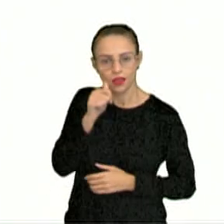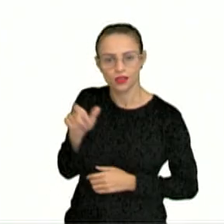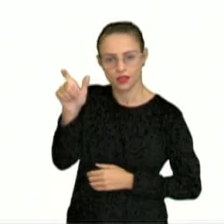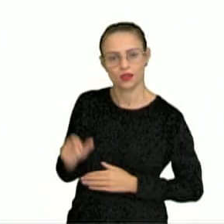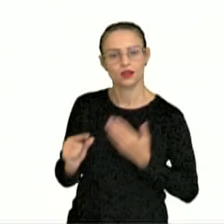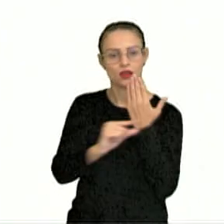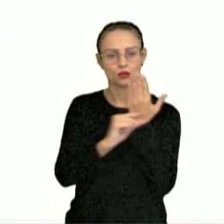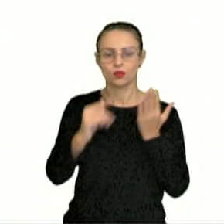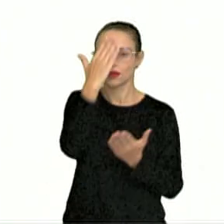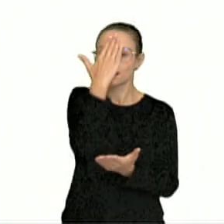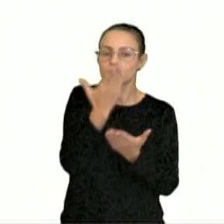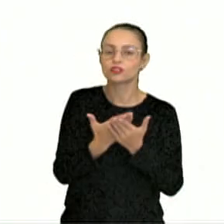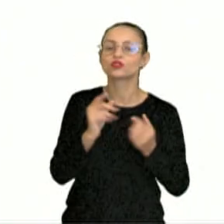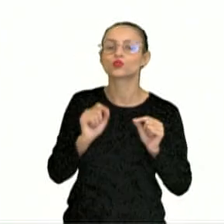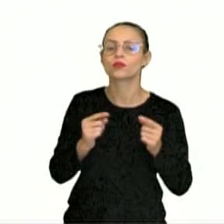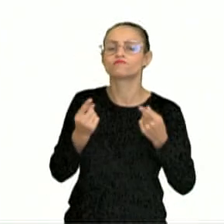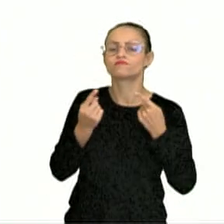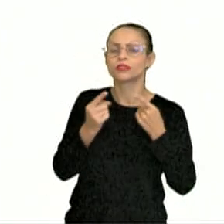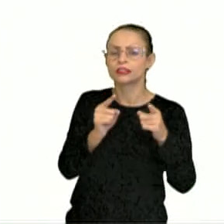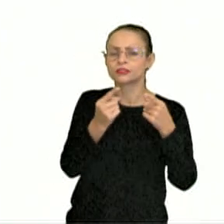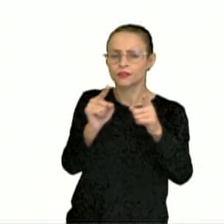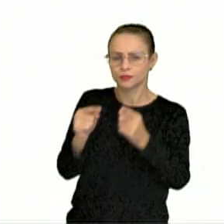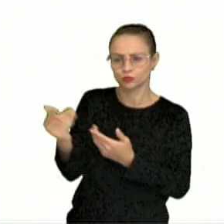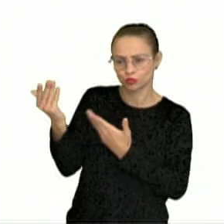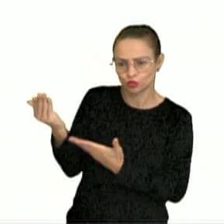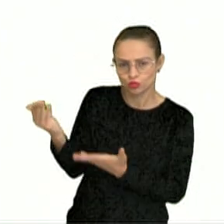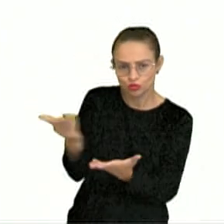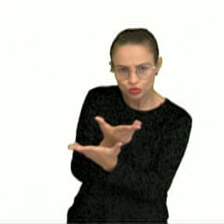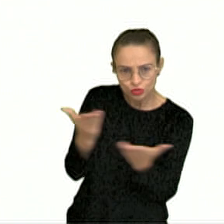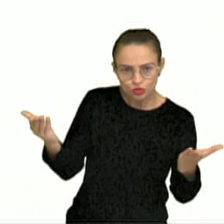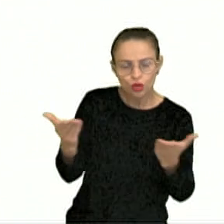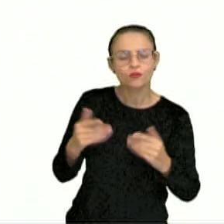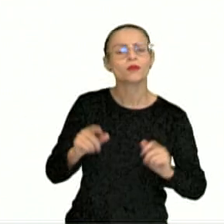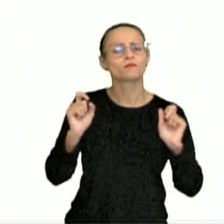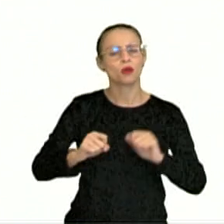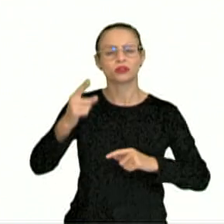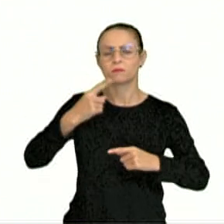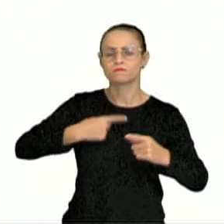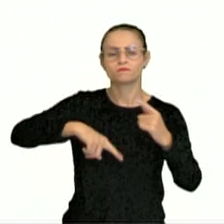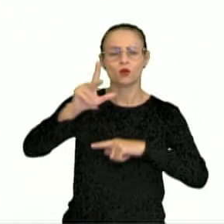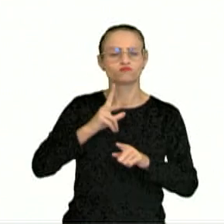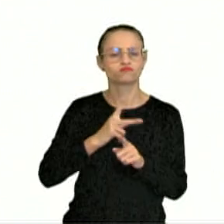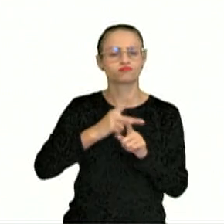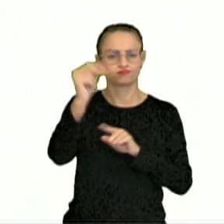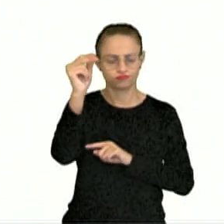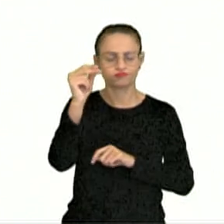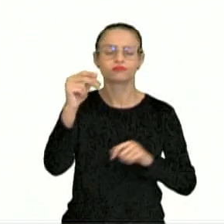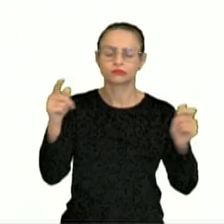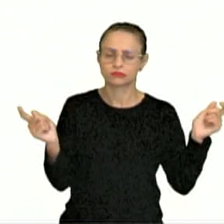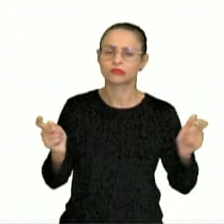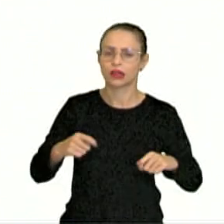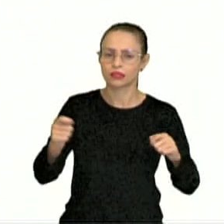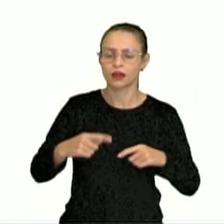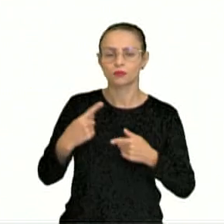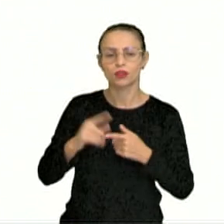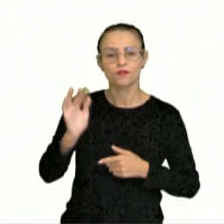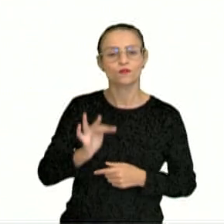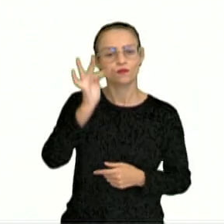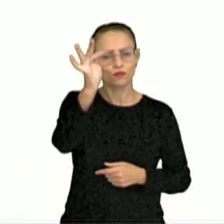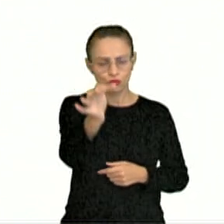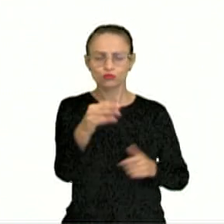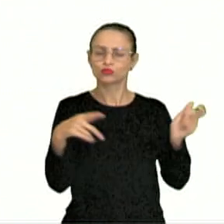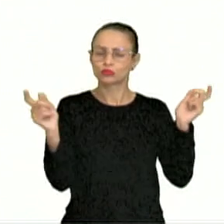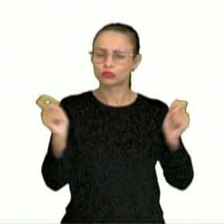acredita que os desafios dos jovens de hoje podem ser superados e levar a momentos compensadores no futuro.